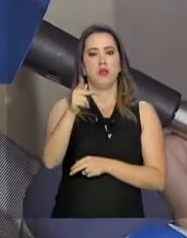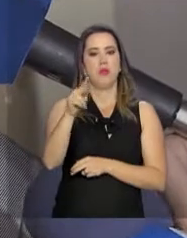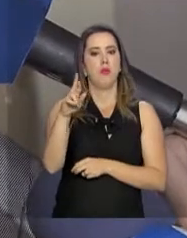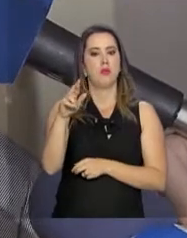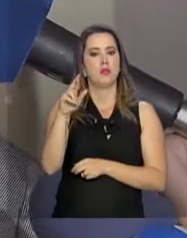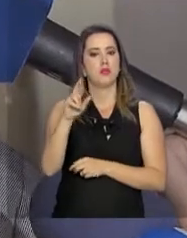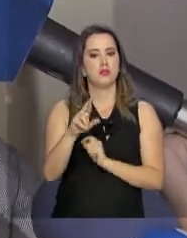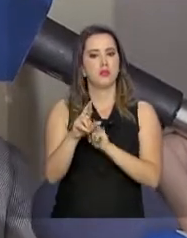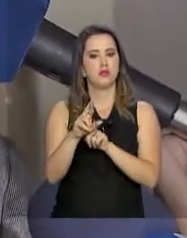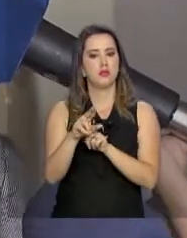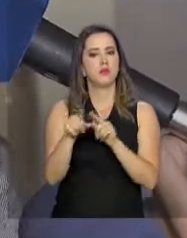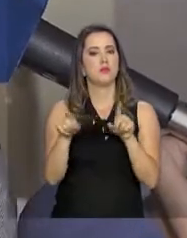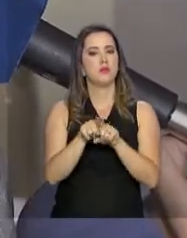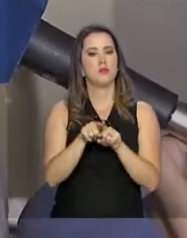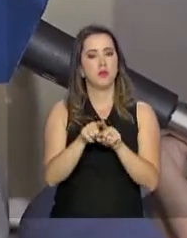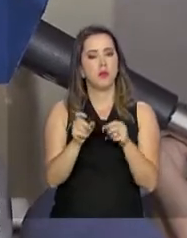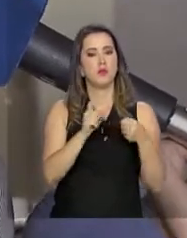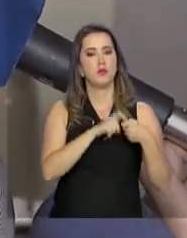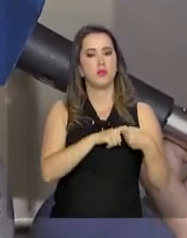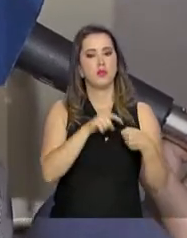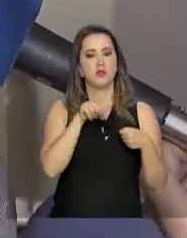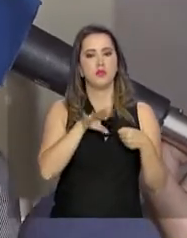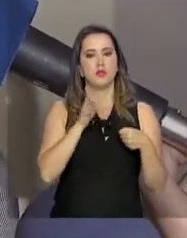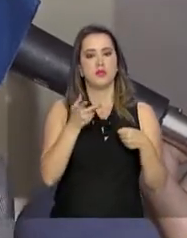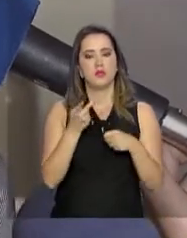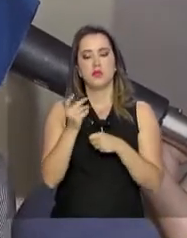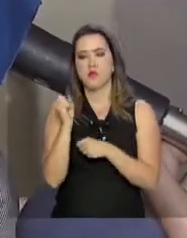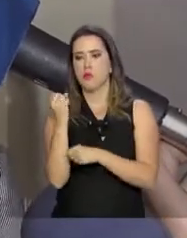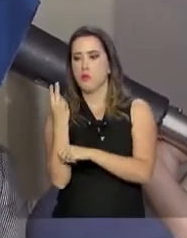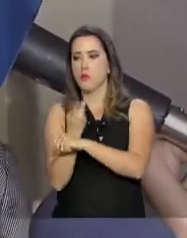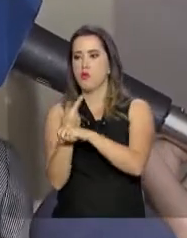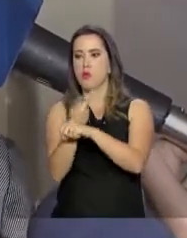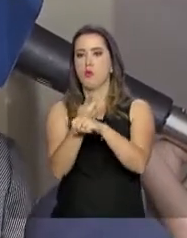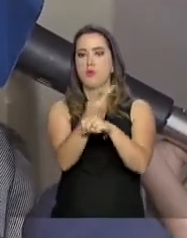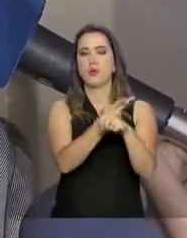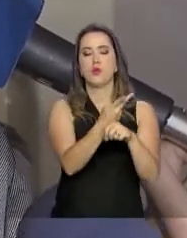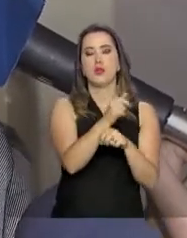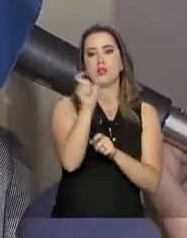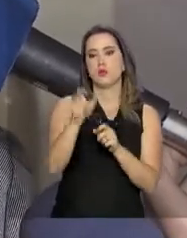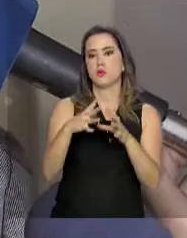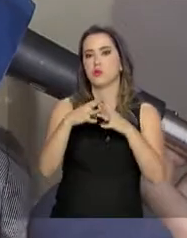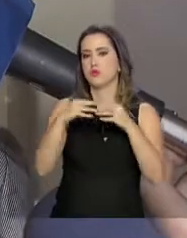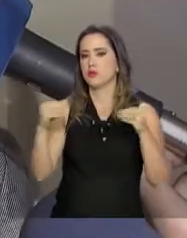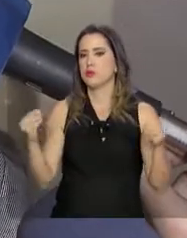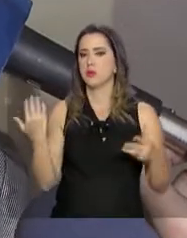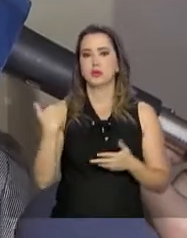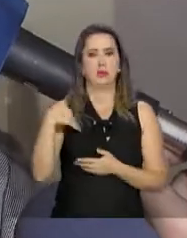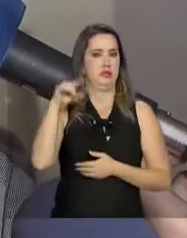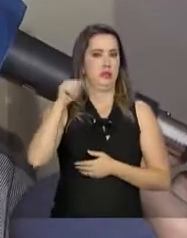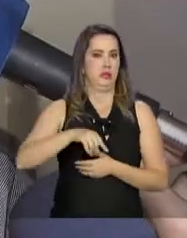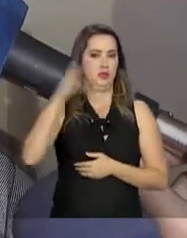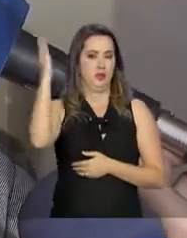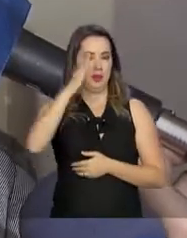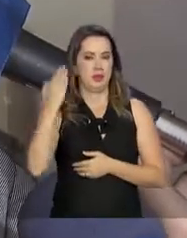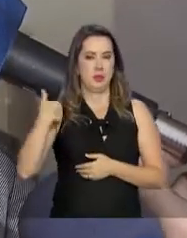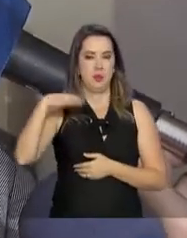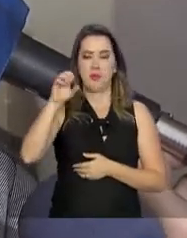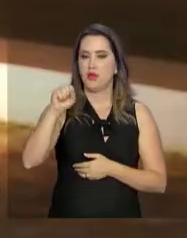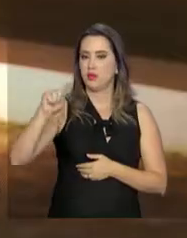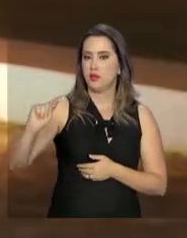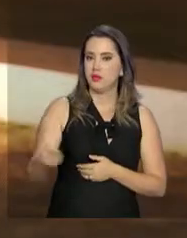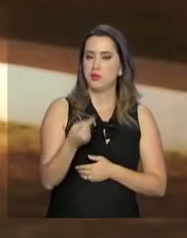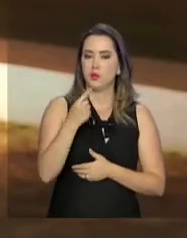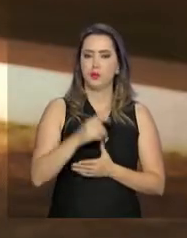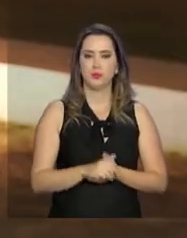nacional do ministério público para restituir ou pelo menos localizar e identificar os desaparecidos que no brasil como eu disse aqui são mais de 80